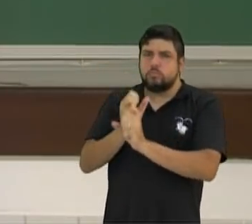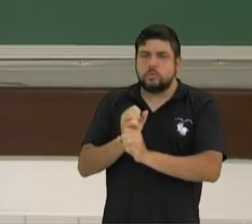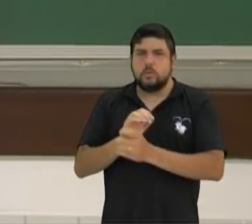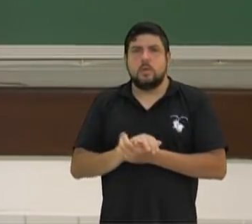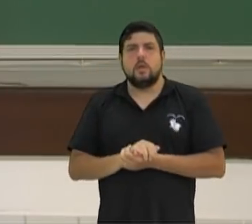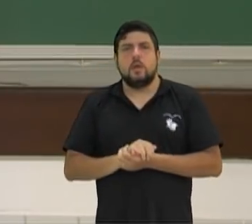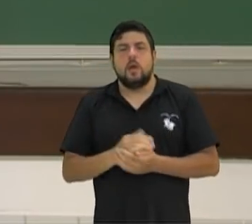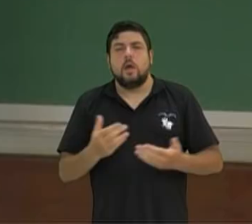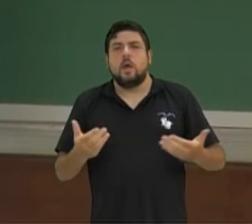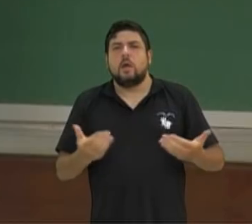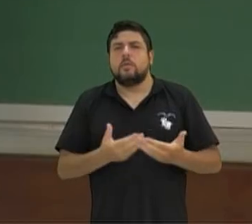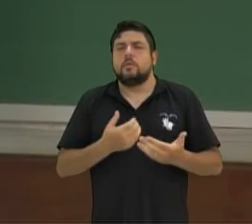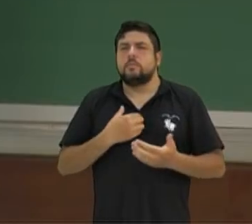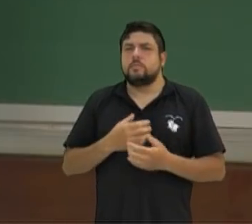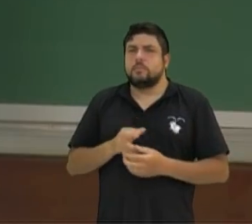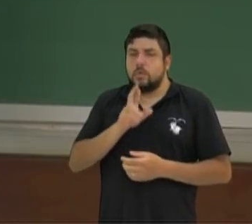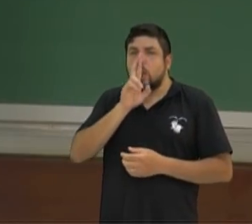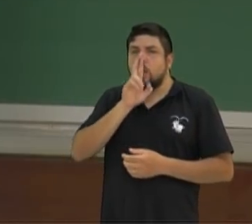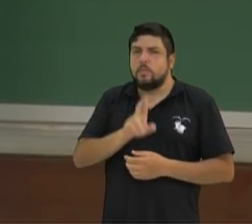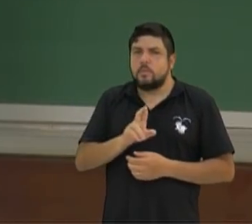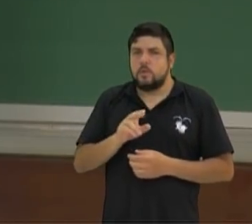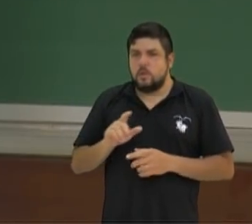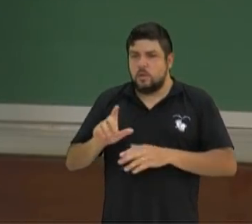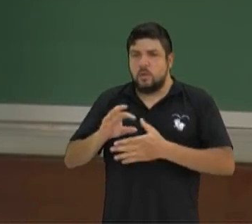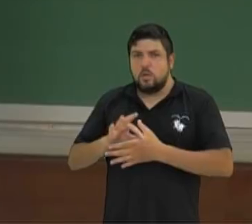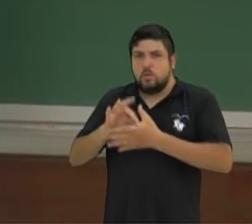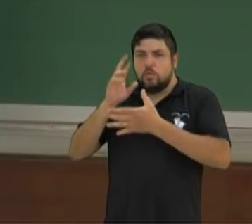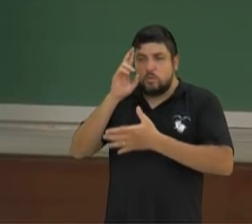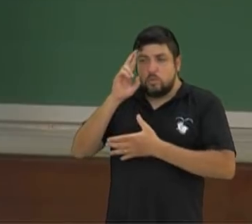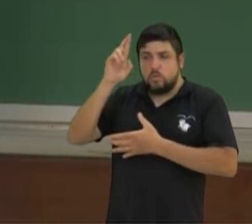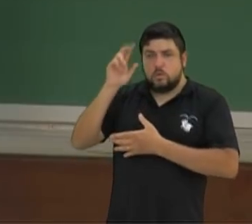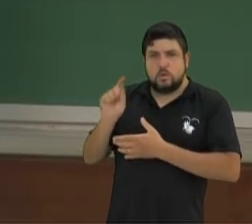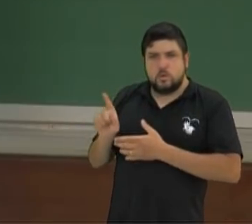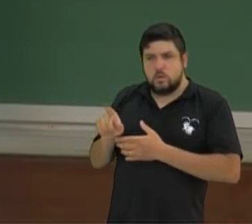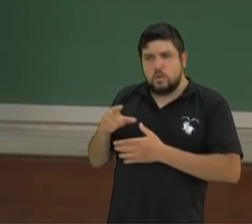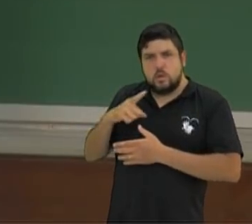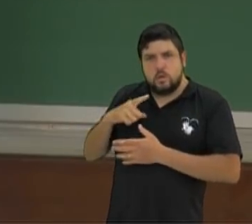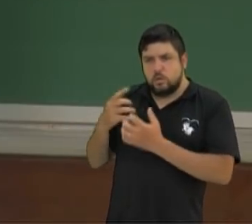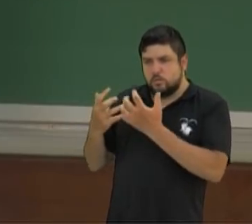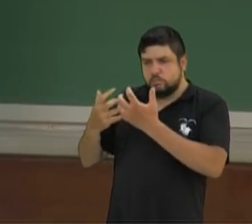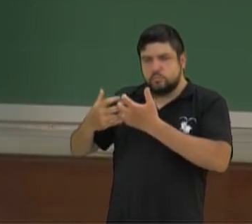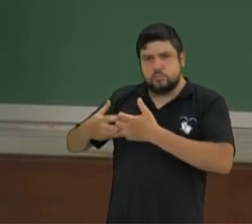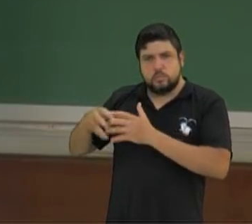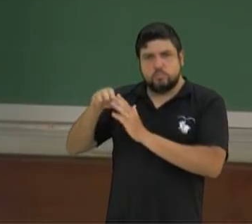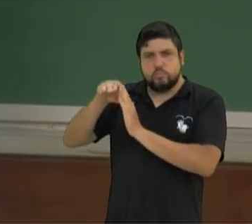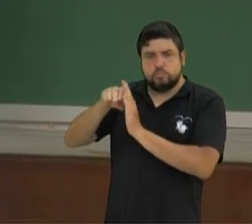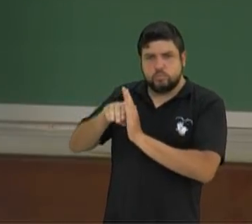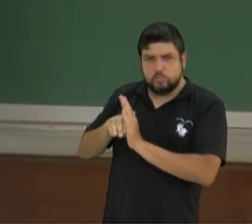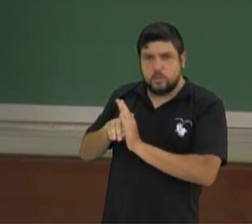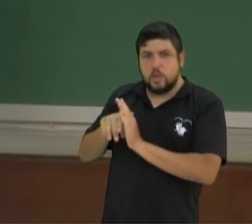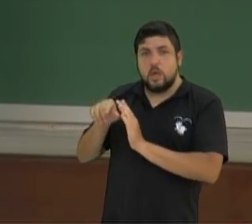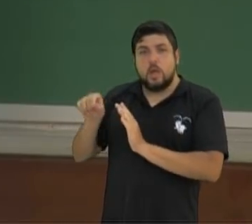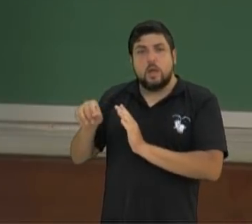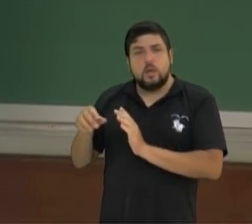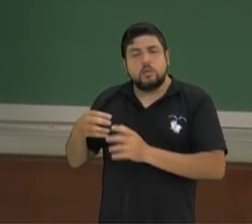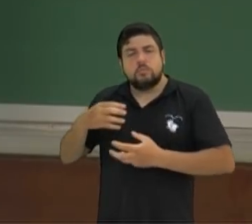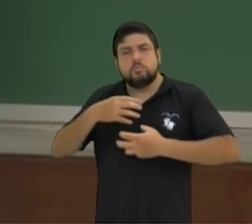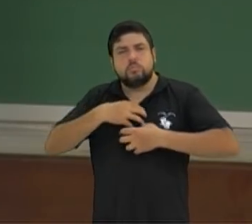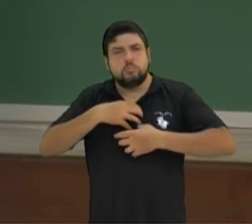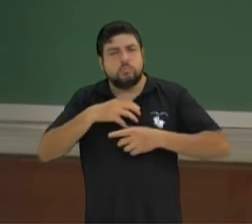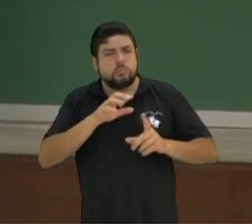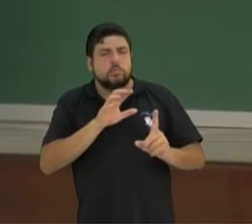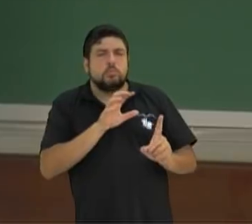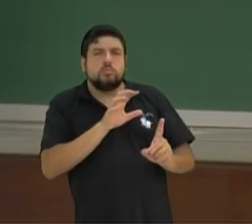aqui os líderes, além da função que eles já têm dentro da religião deles, por conta da influência das suas palavras, das